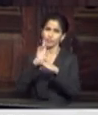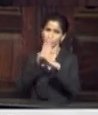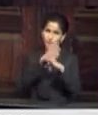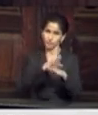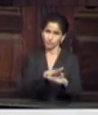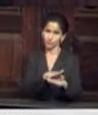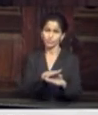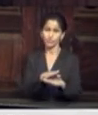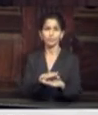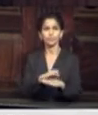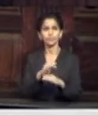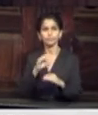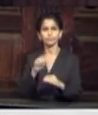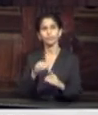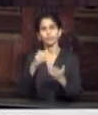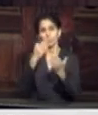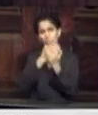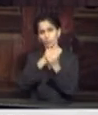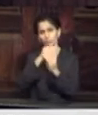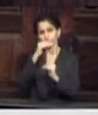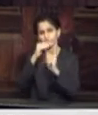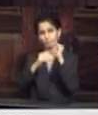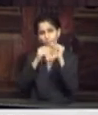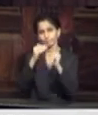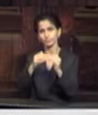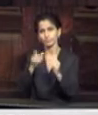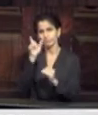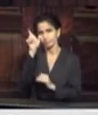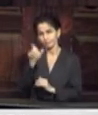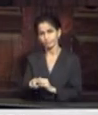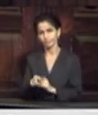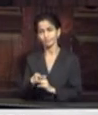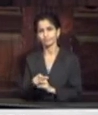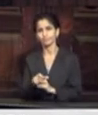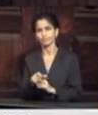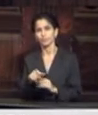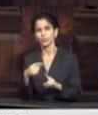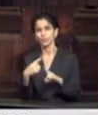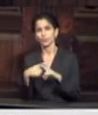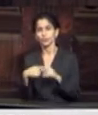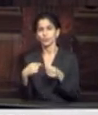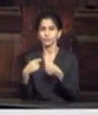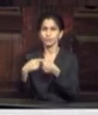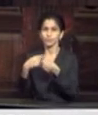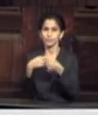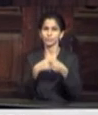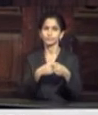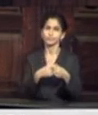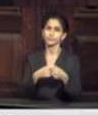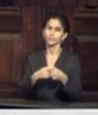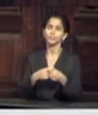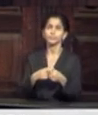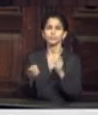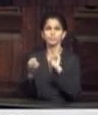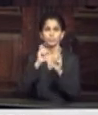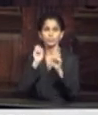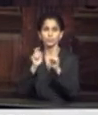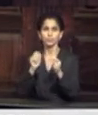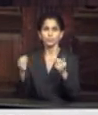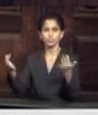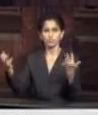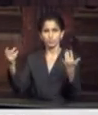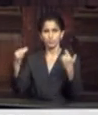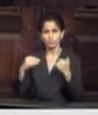nesse processo de modelagem, afinal de contas, os municípios participem do debate.